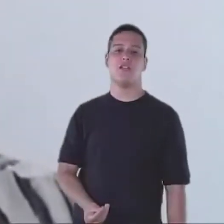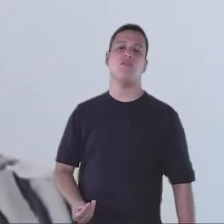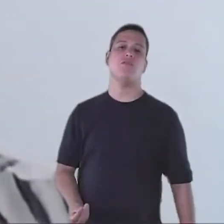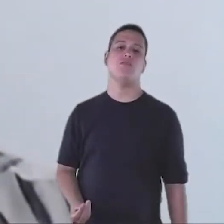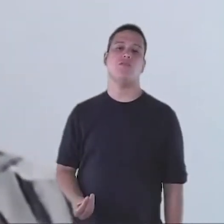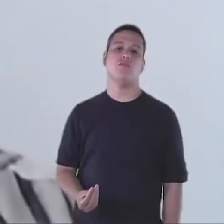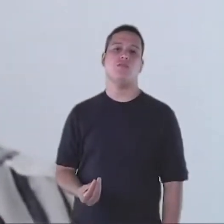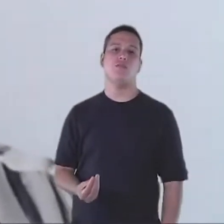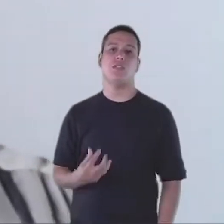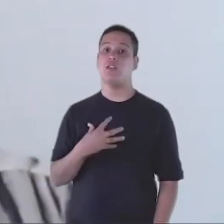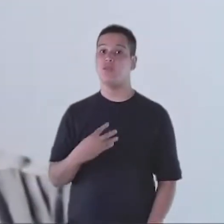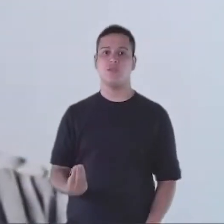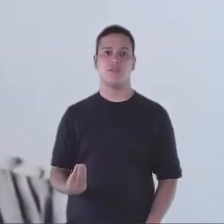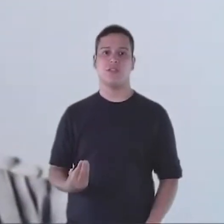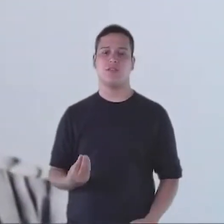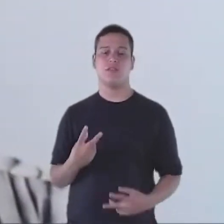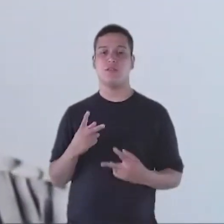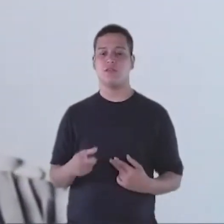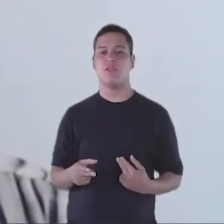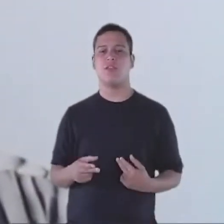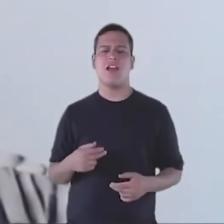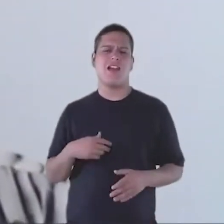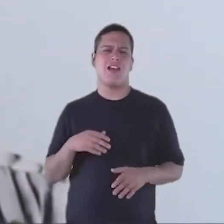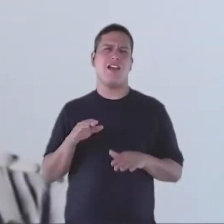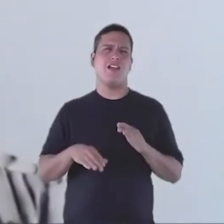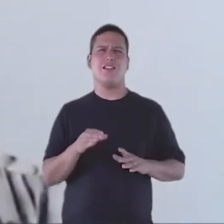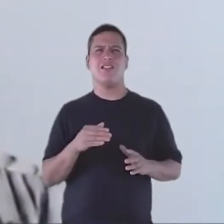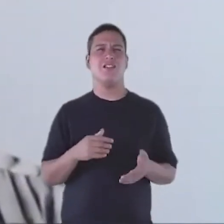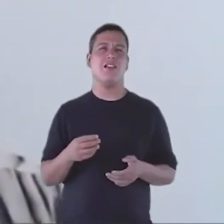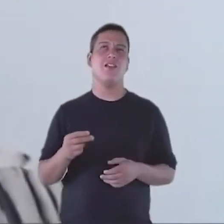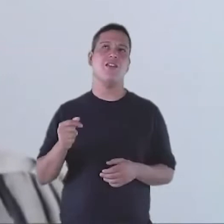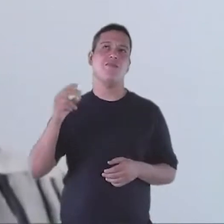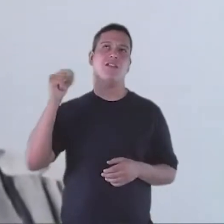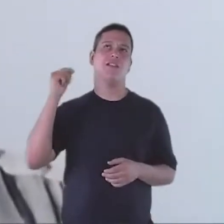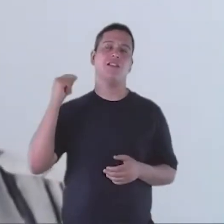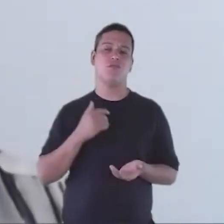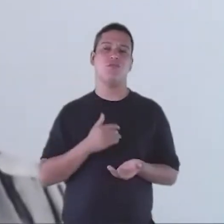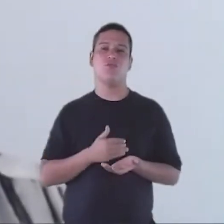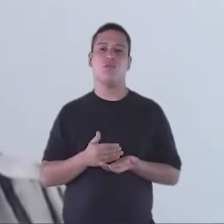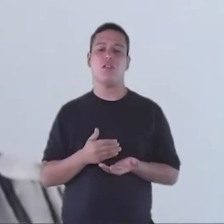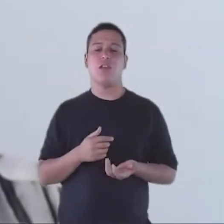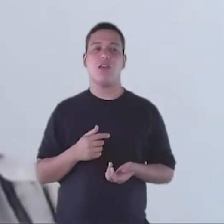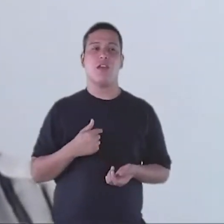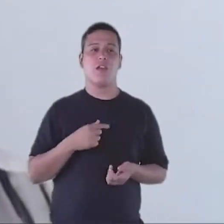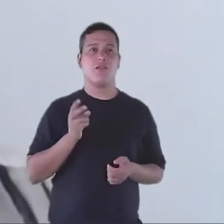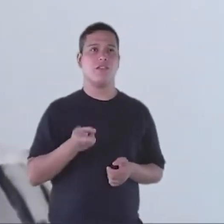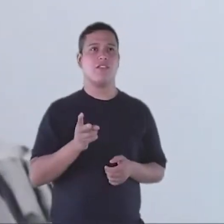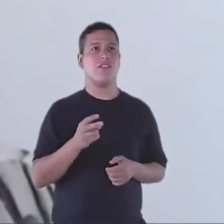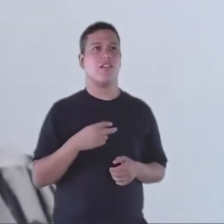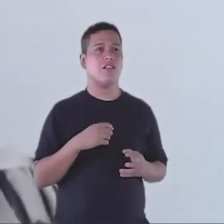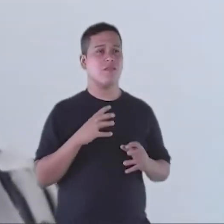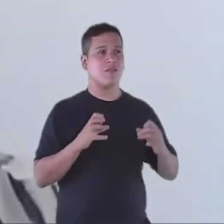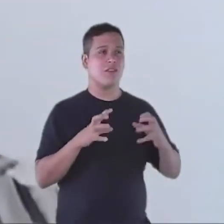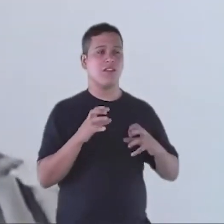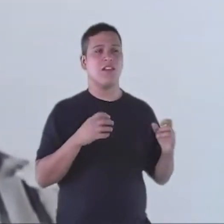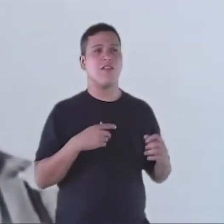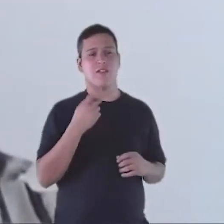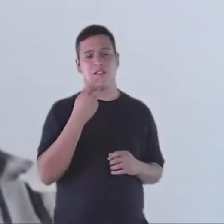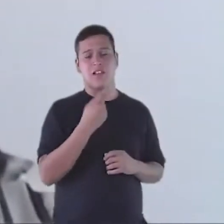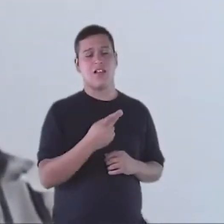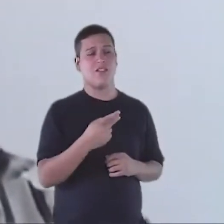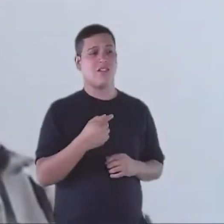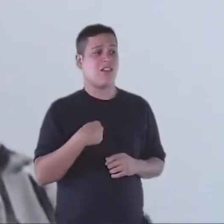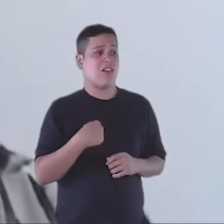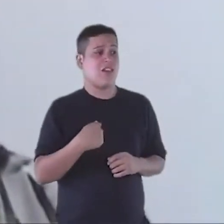eu me sentia, no começo, eu brinquei muito com a mãe, porque eu me implicava com ela, dizendo que eu era muito diferente dos